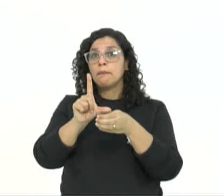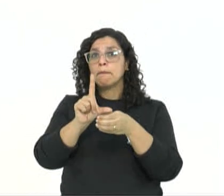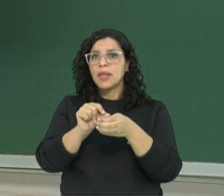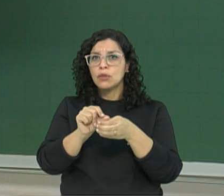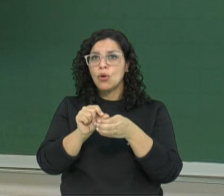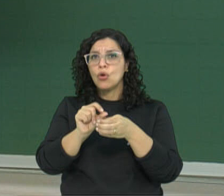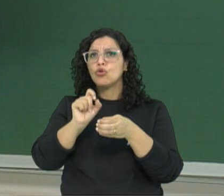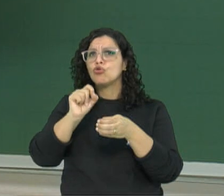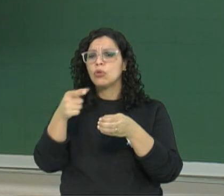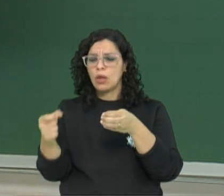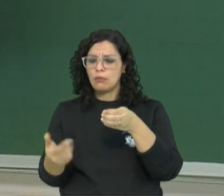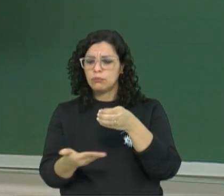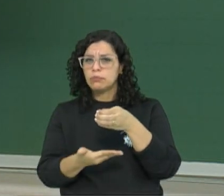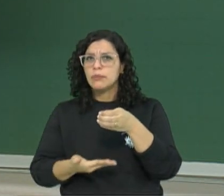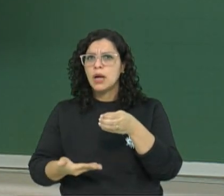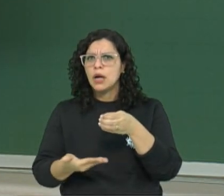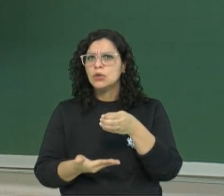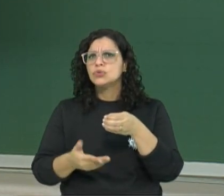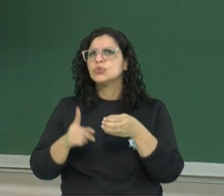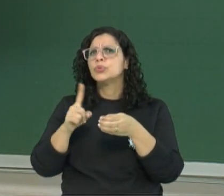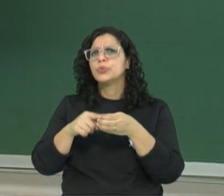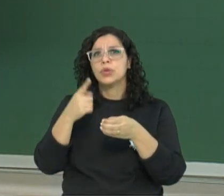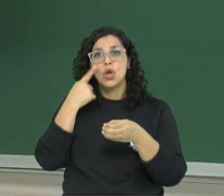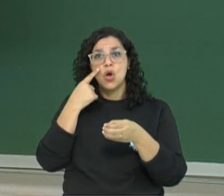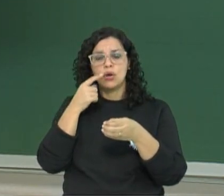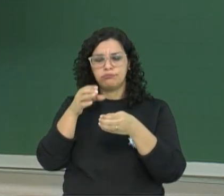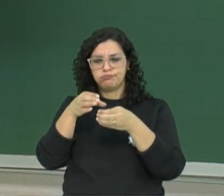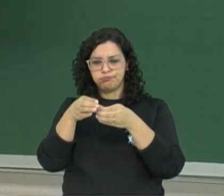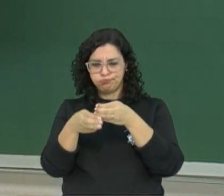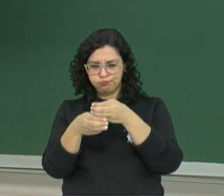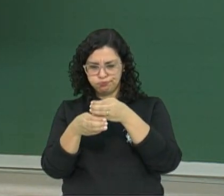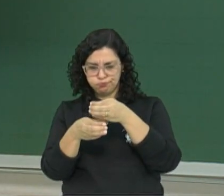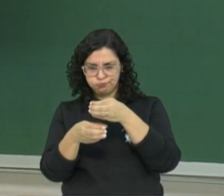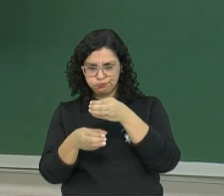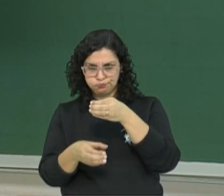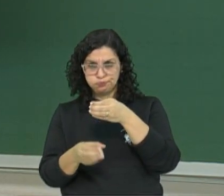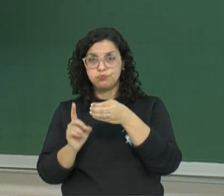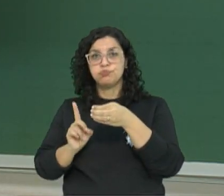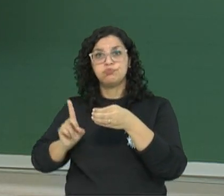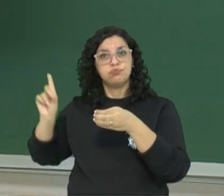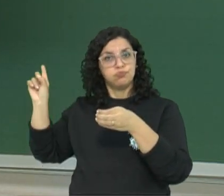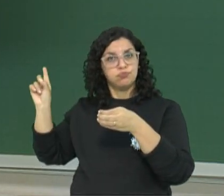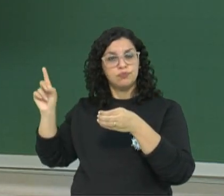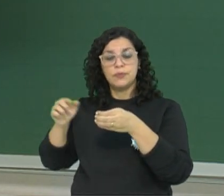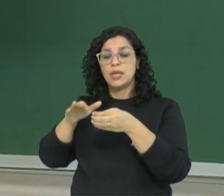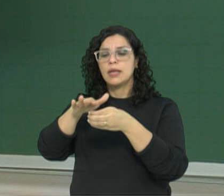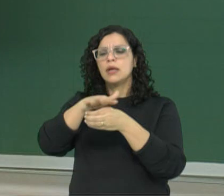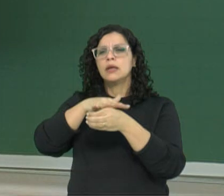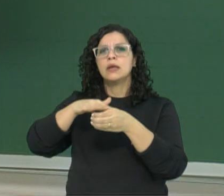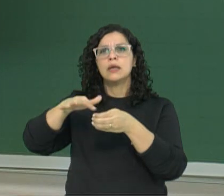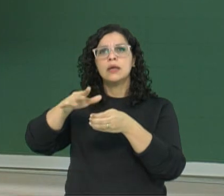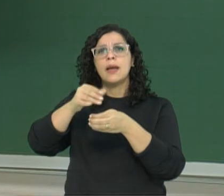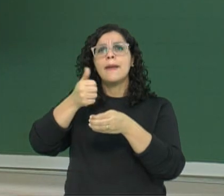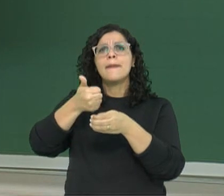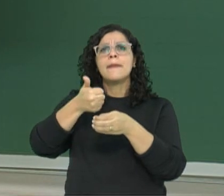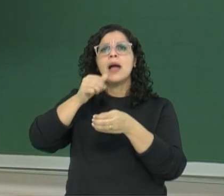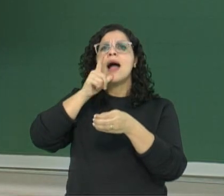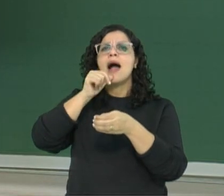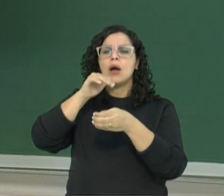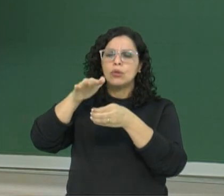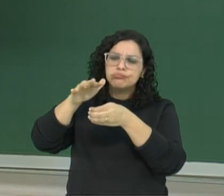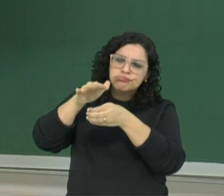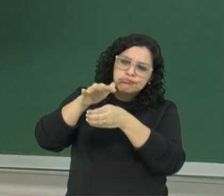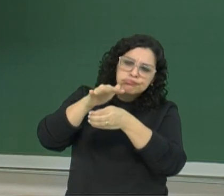só você imaginar o seguinte. Imagina que você tem aqui o cilindro dentro da água, como está mostrado nessa figura, e a parte superior ela está a uma